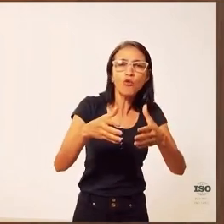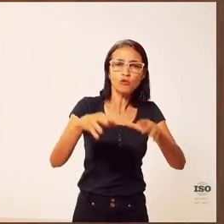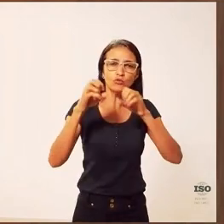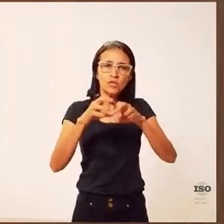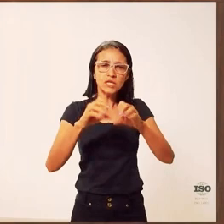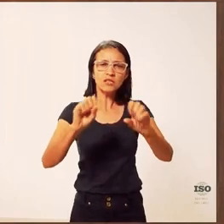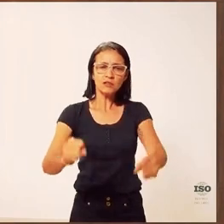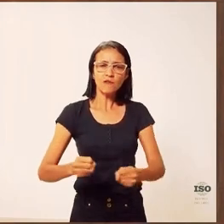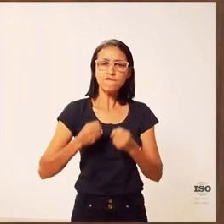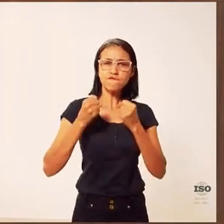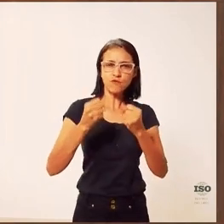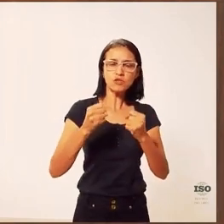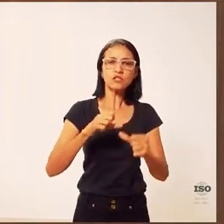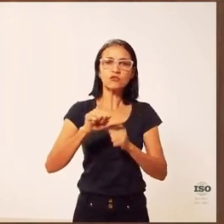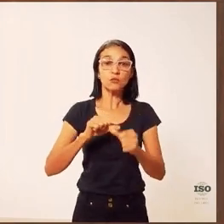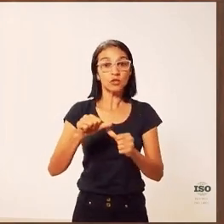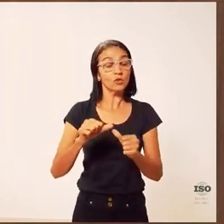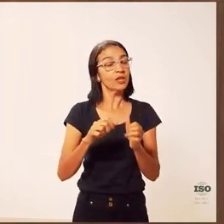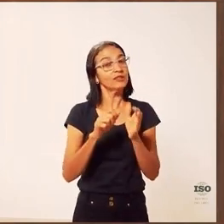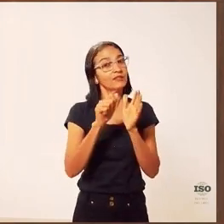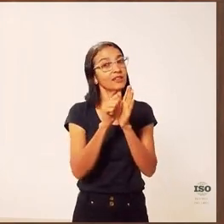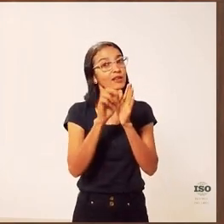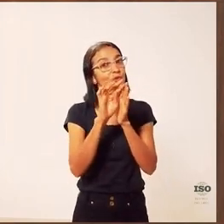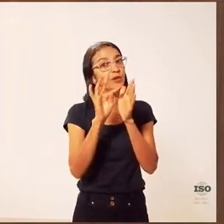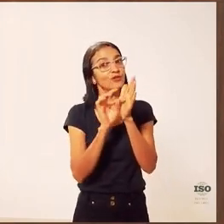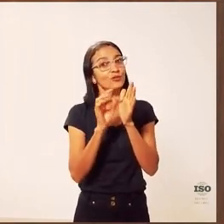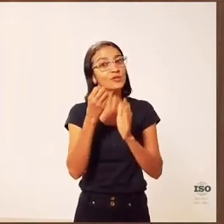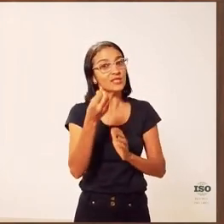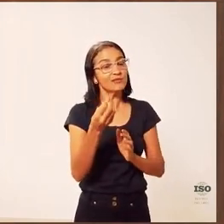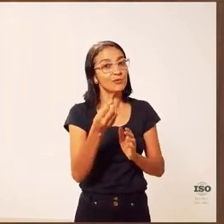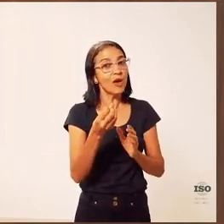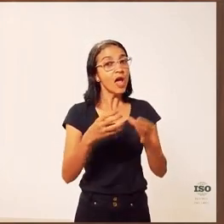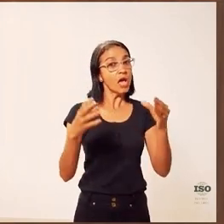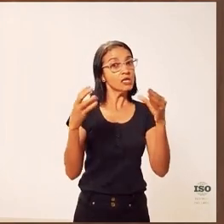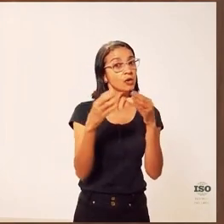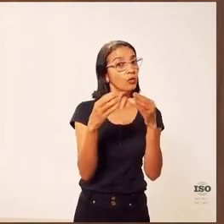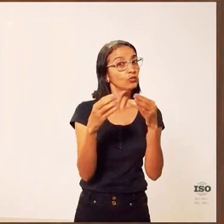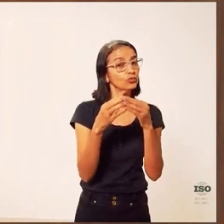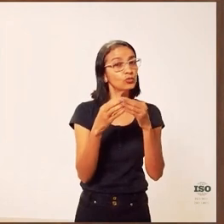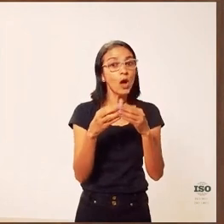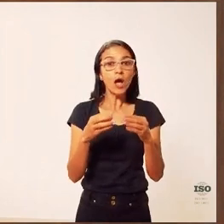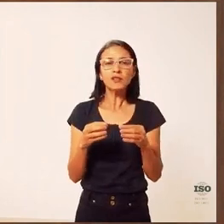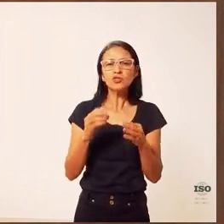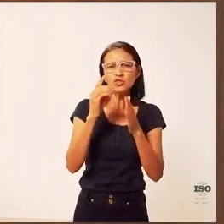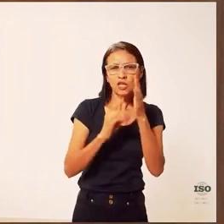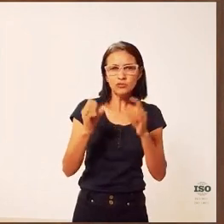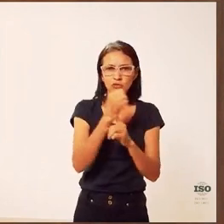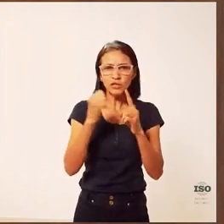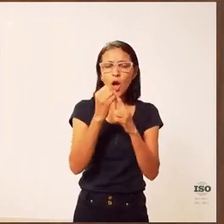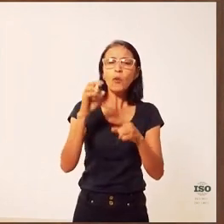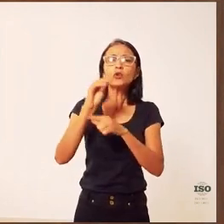sua força transformadora. Está lá no artigo 6º, nesse conjunto de direitos sociais, a proteção à